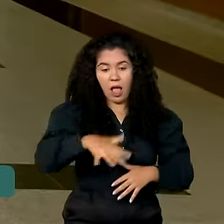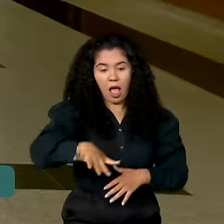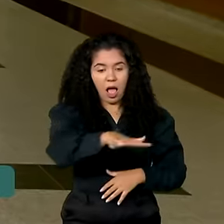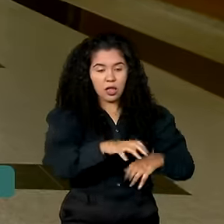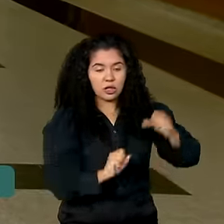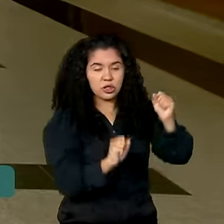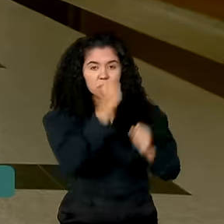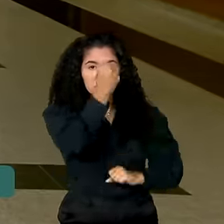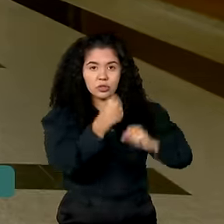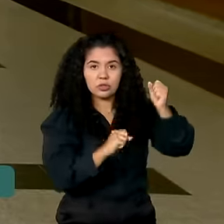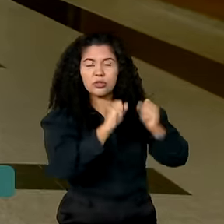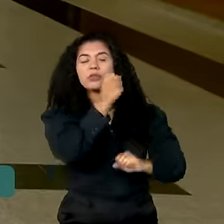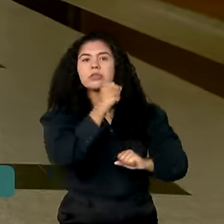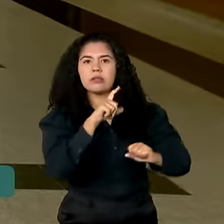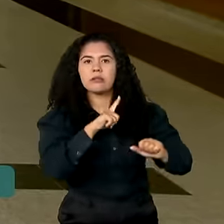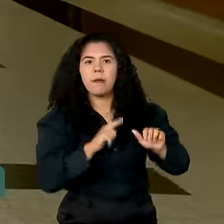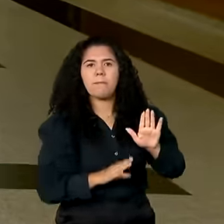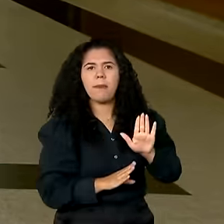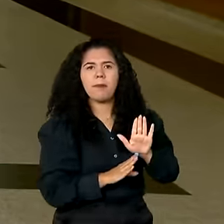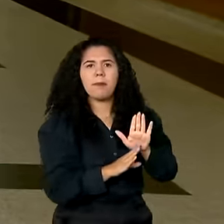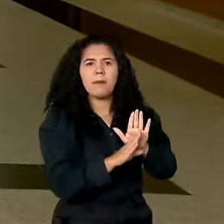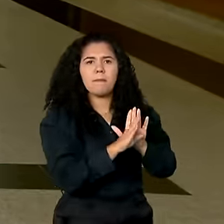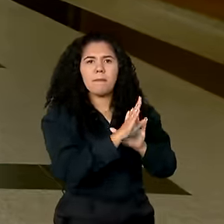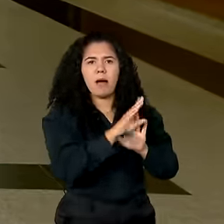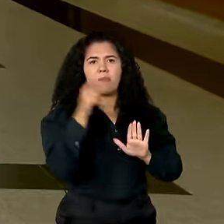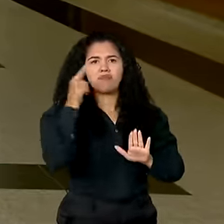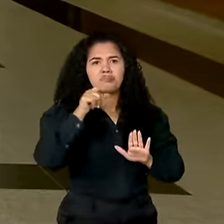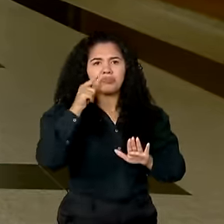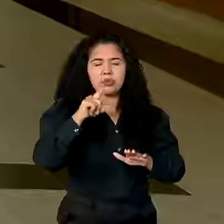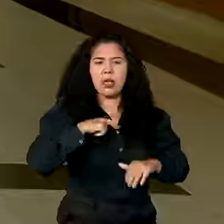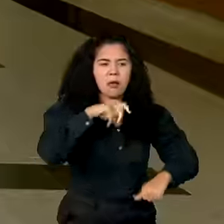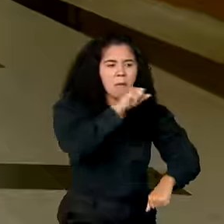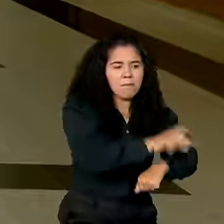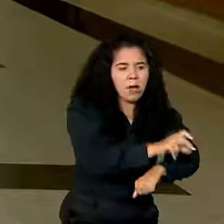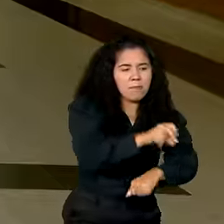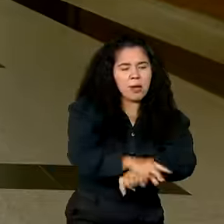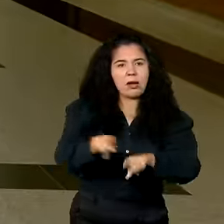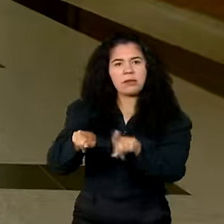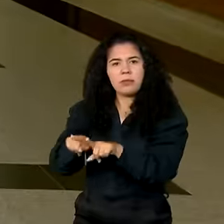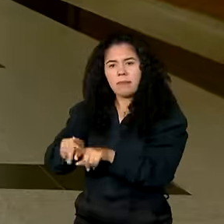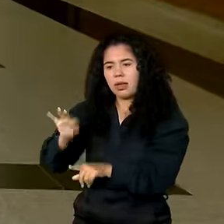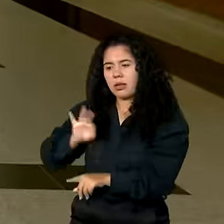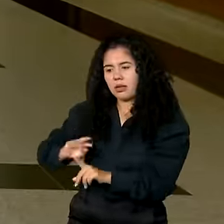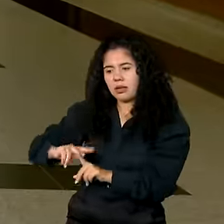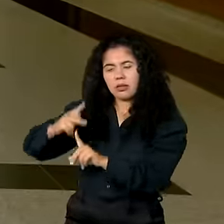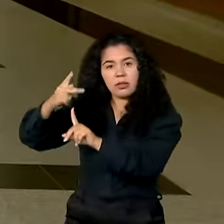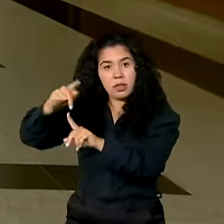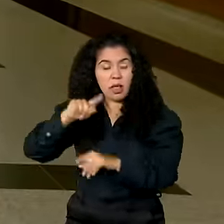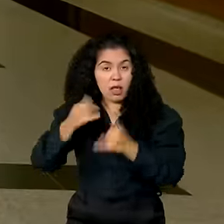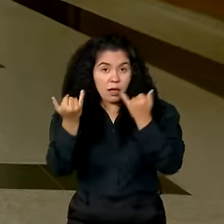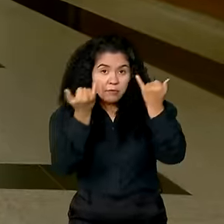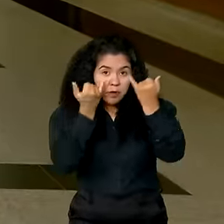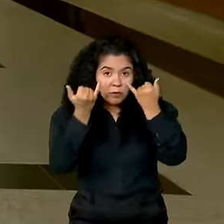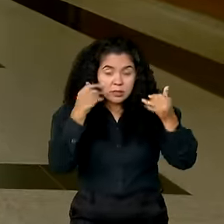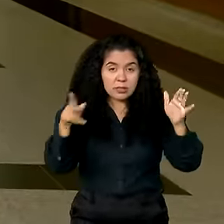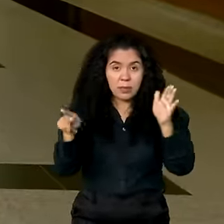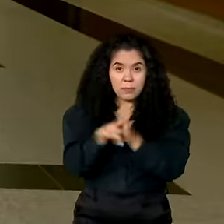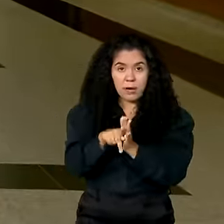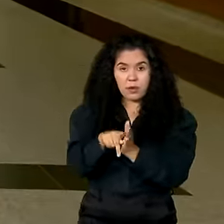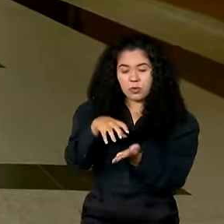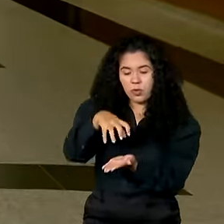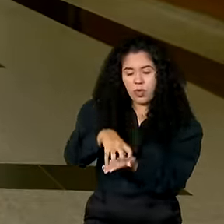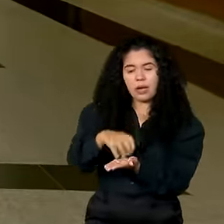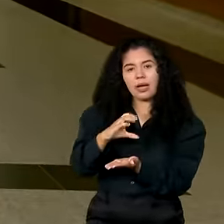tem impacto direto na geração de empregos no país. Segundo dados do Cadastro Geral de Empregados e Desempregados,